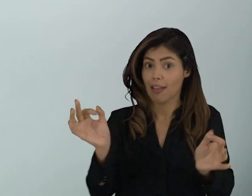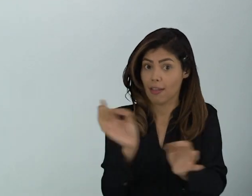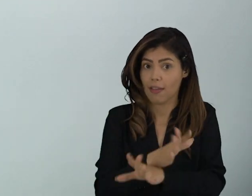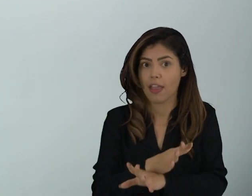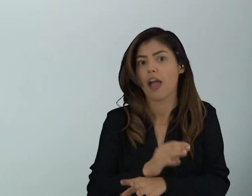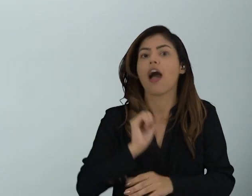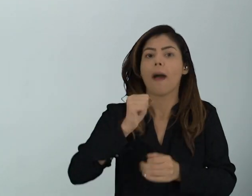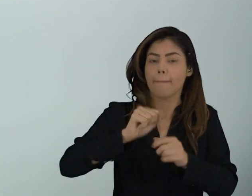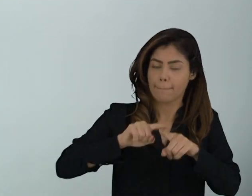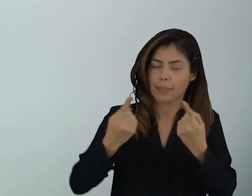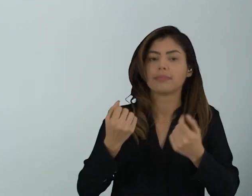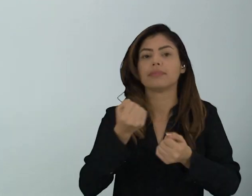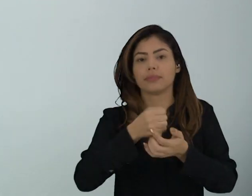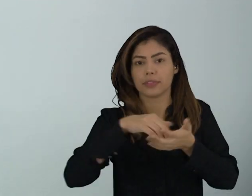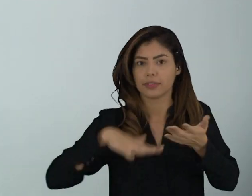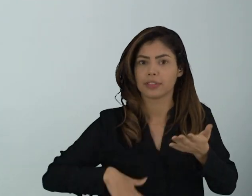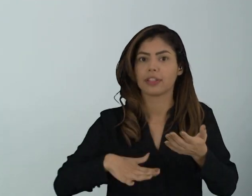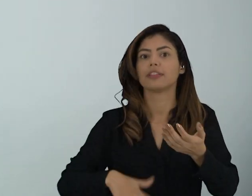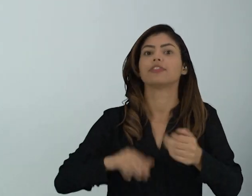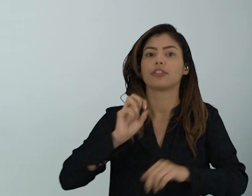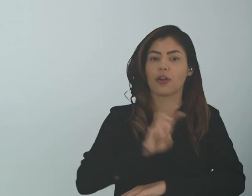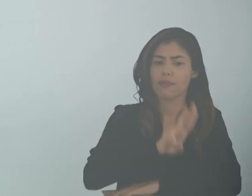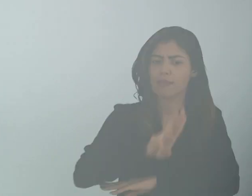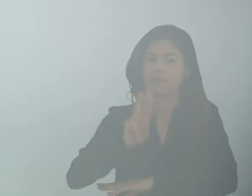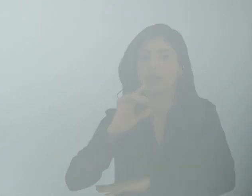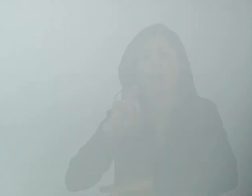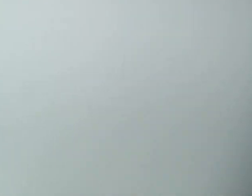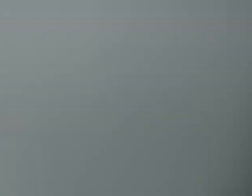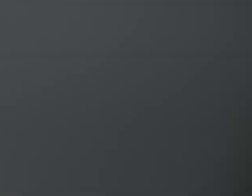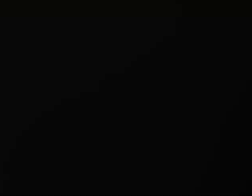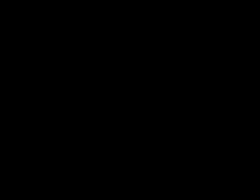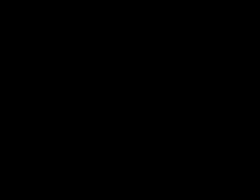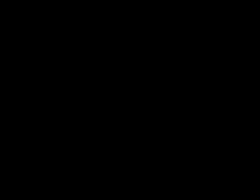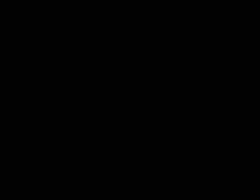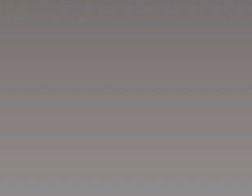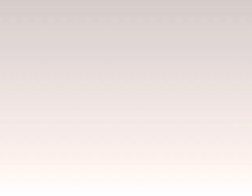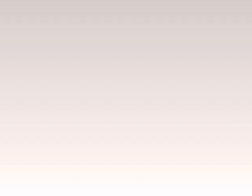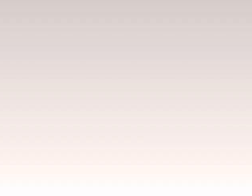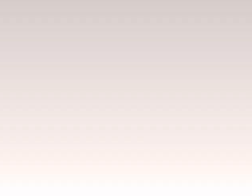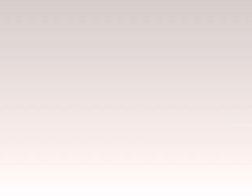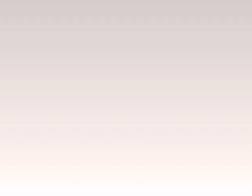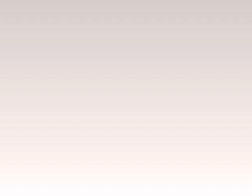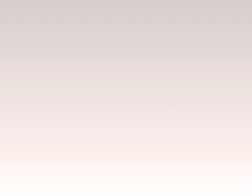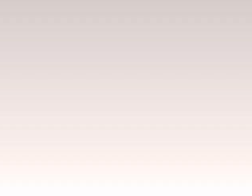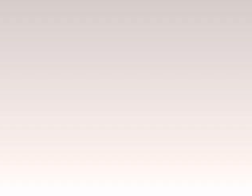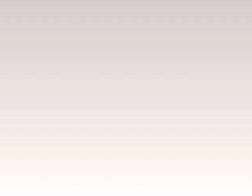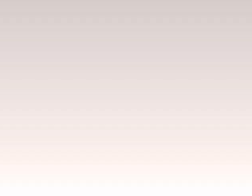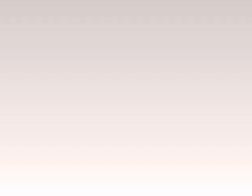encontra no portal Eduque. Muito obrigada e até a próxima!